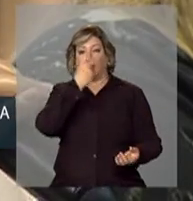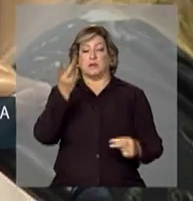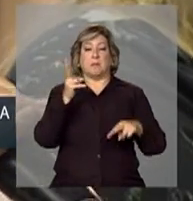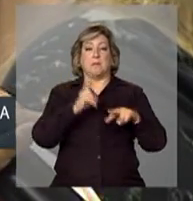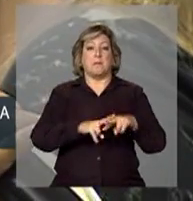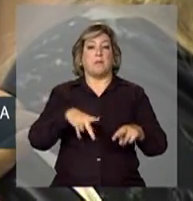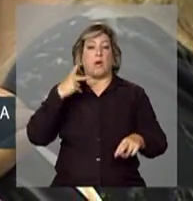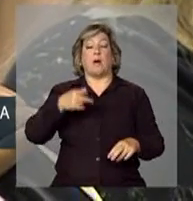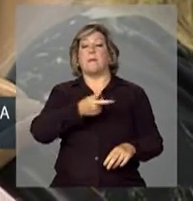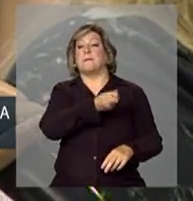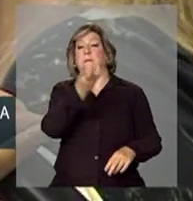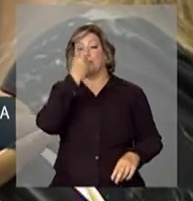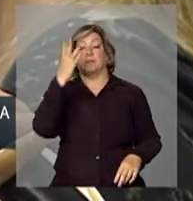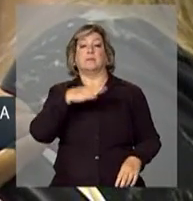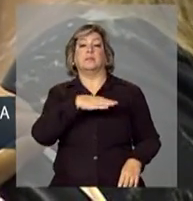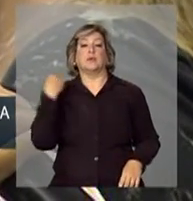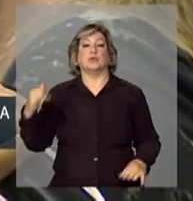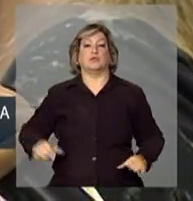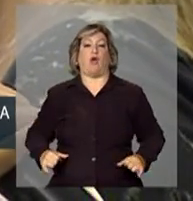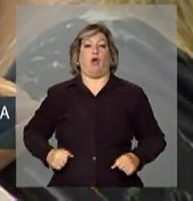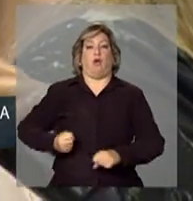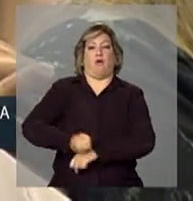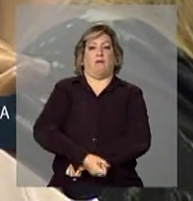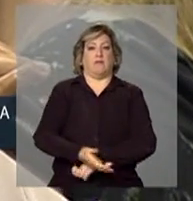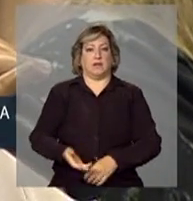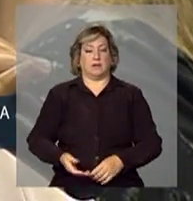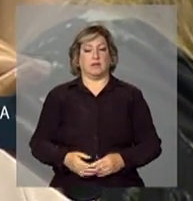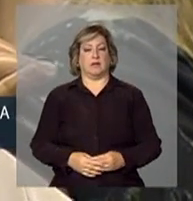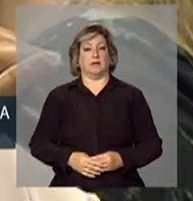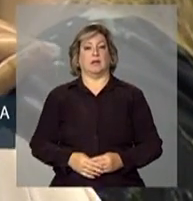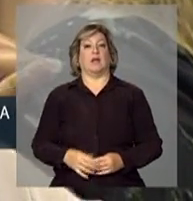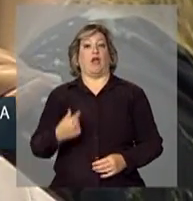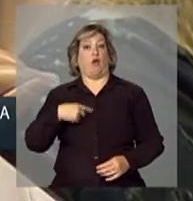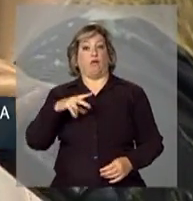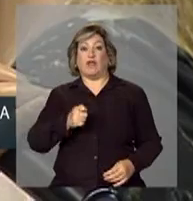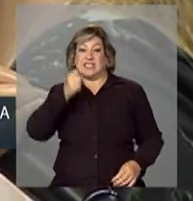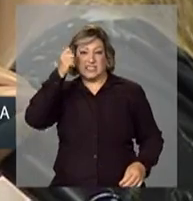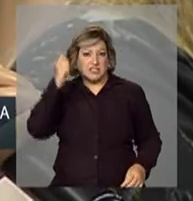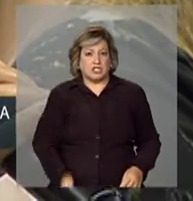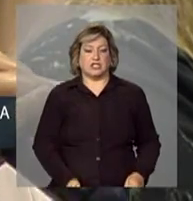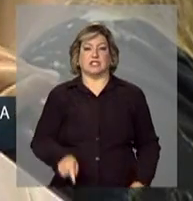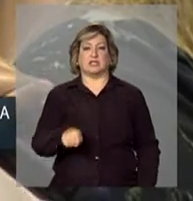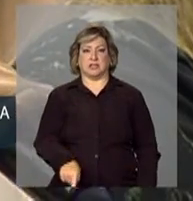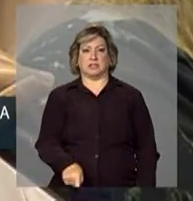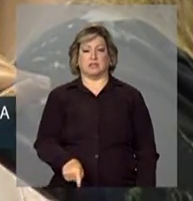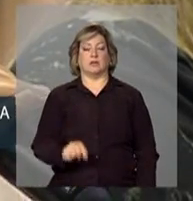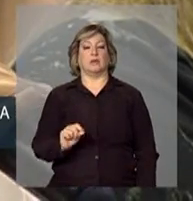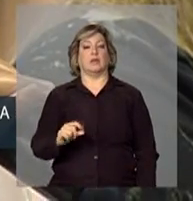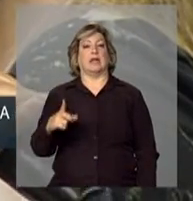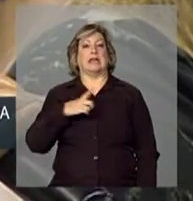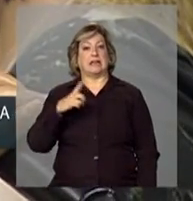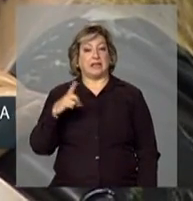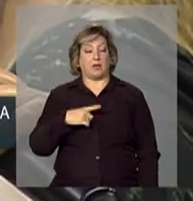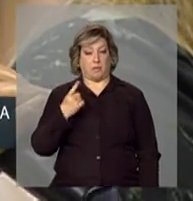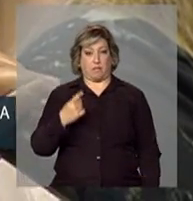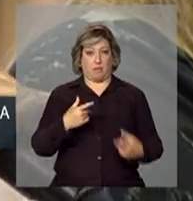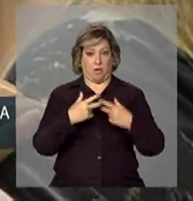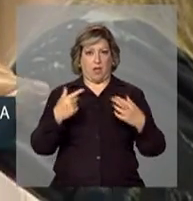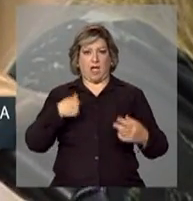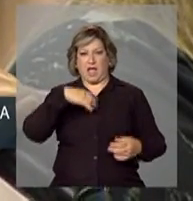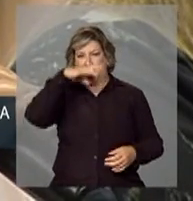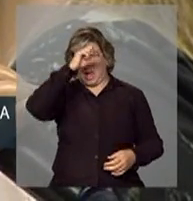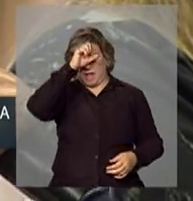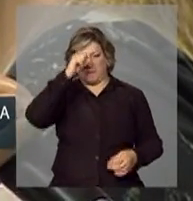os que morreram na tortura. Eu vou exigir isso, porque se tem uma coisa que eu